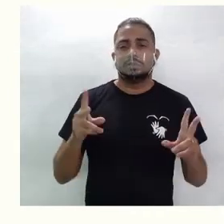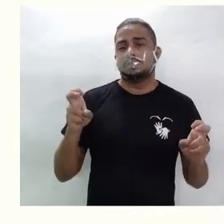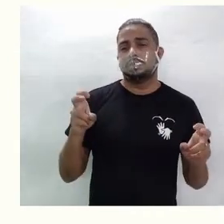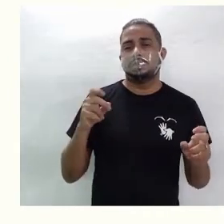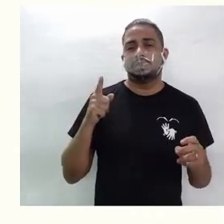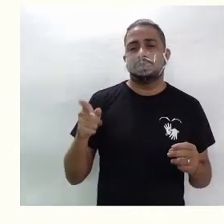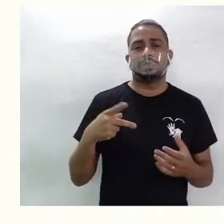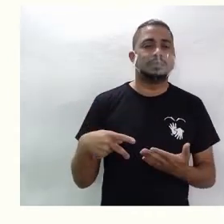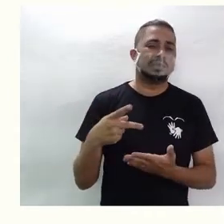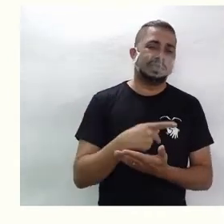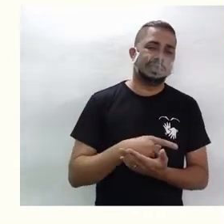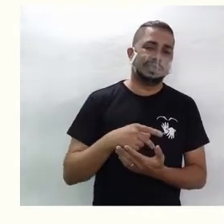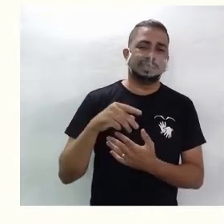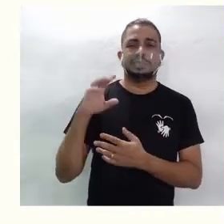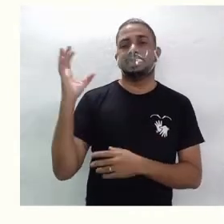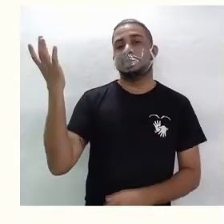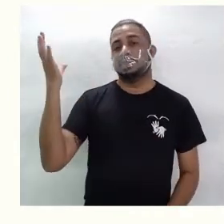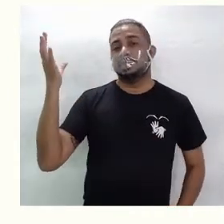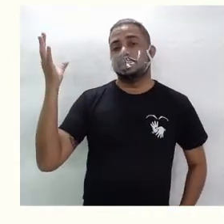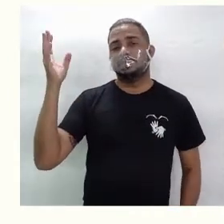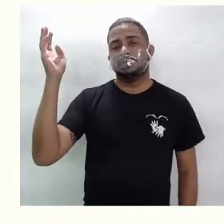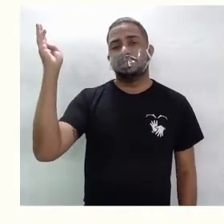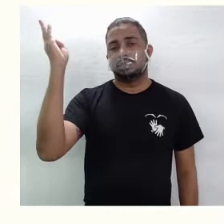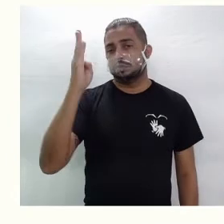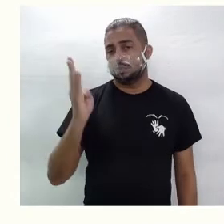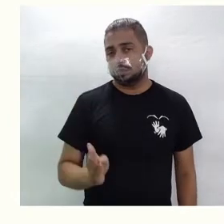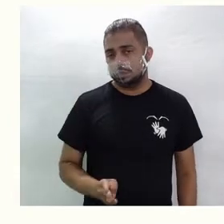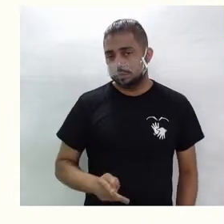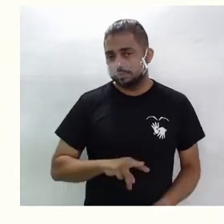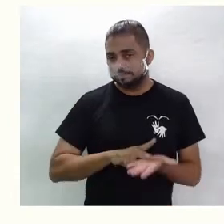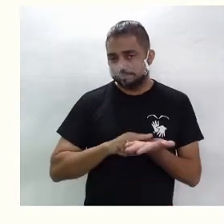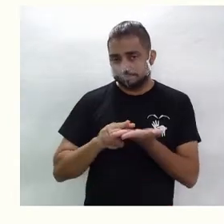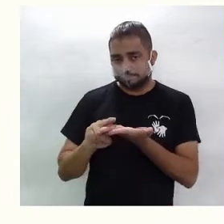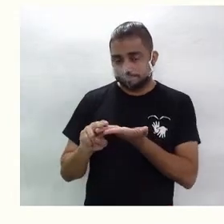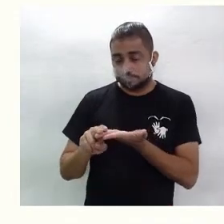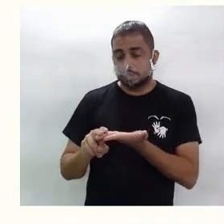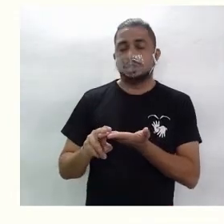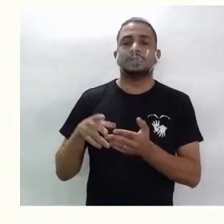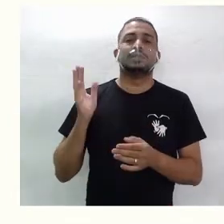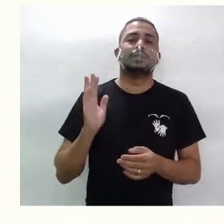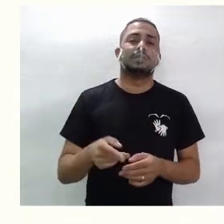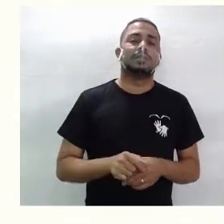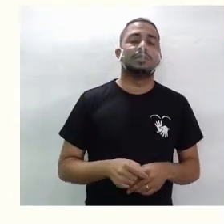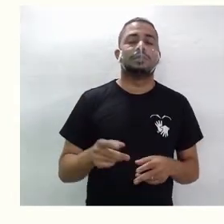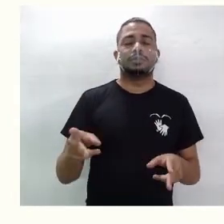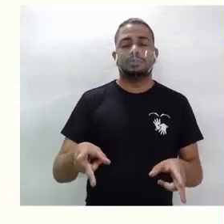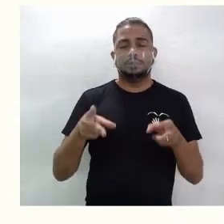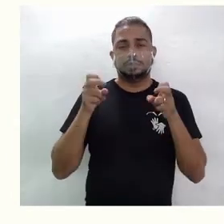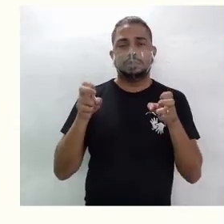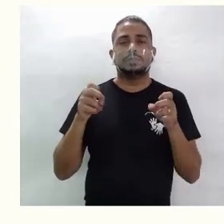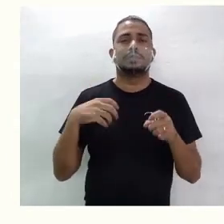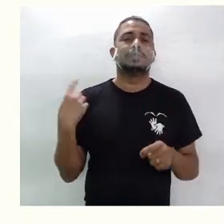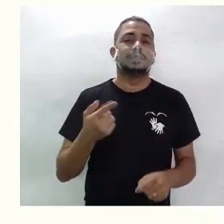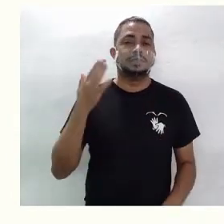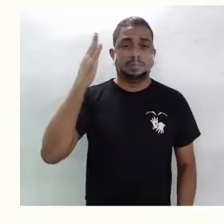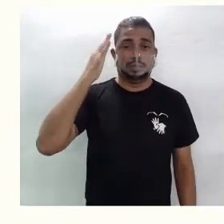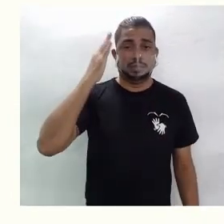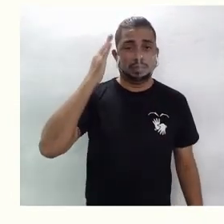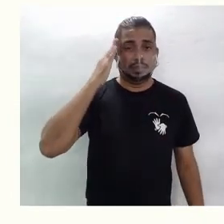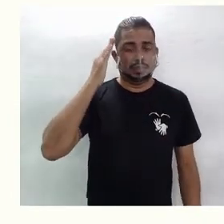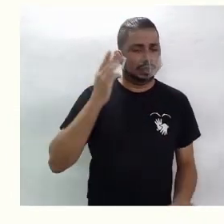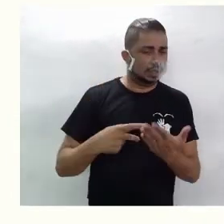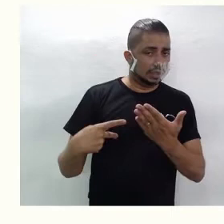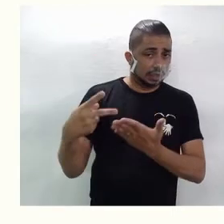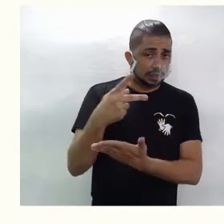mapa aí é Clima do Brasil, Climas do Brasil. Então, no título, a gente já vai observar que o que vamos entender nesse